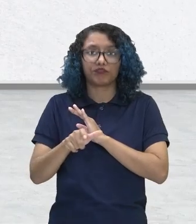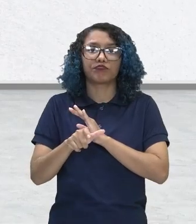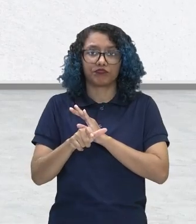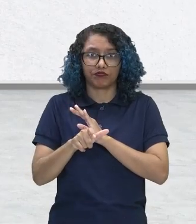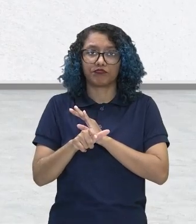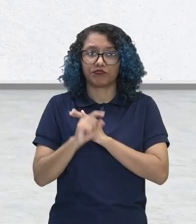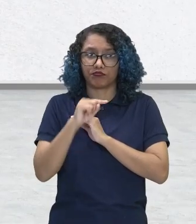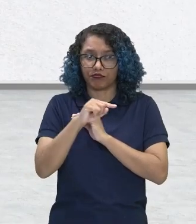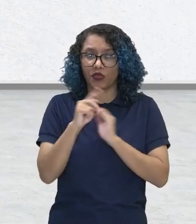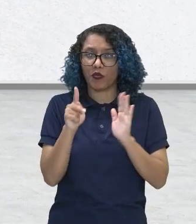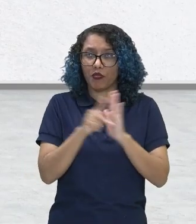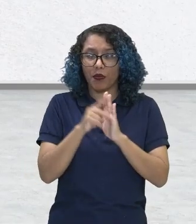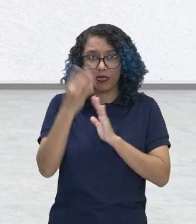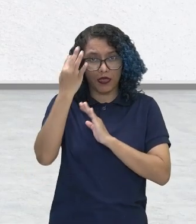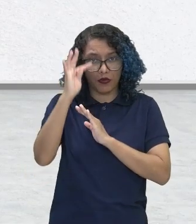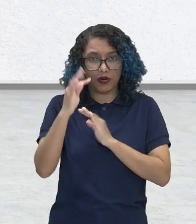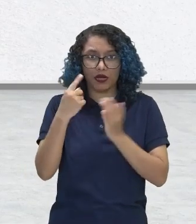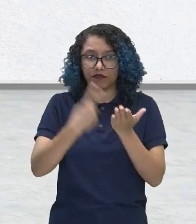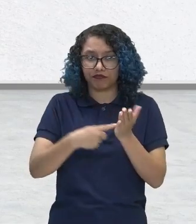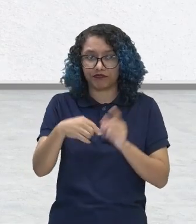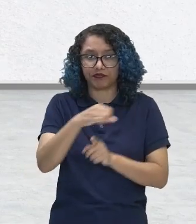lá?